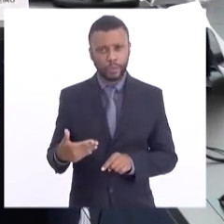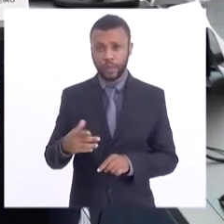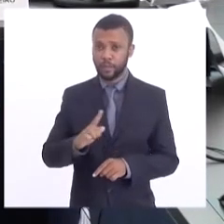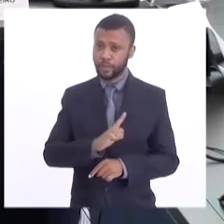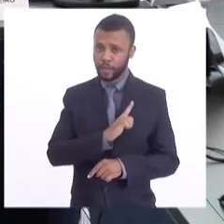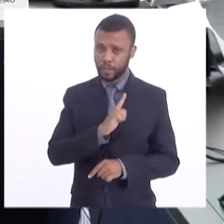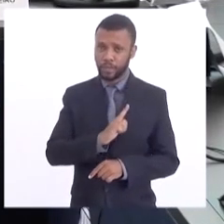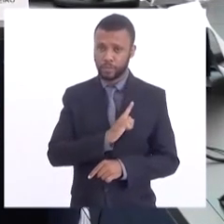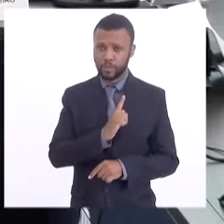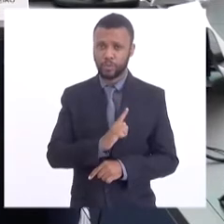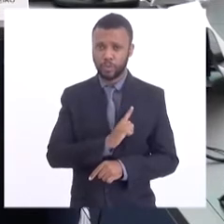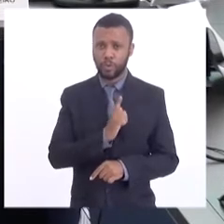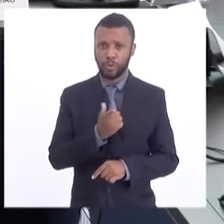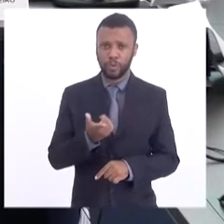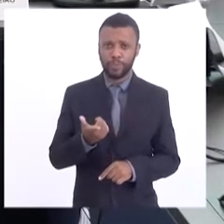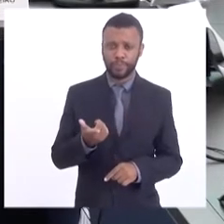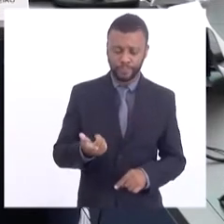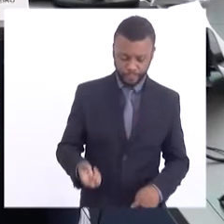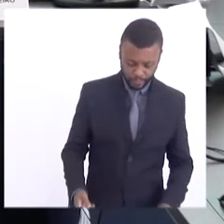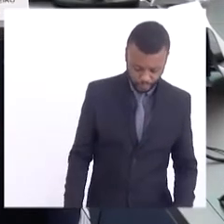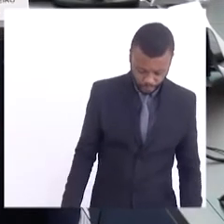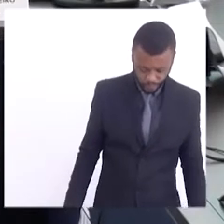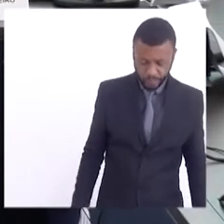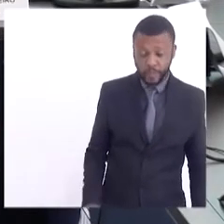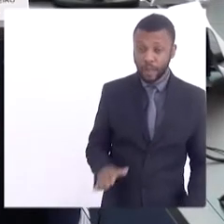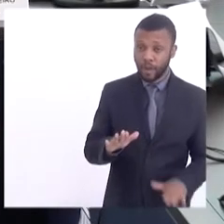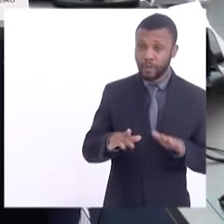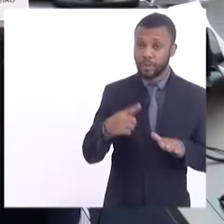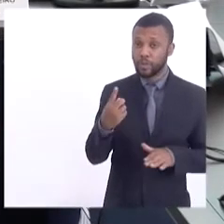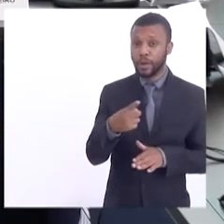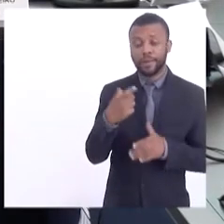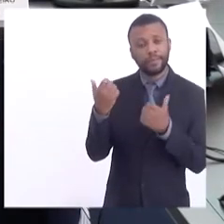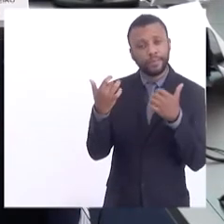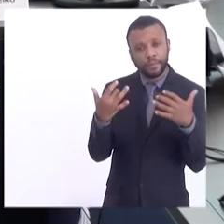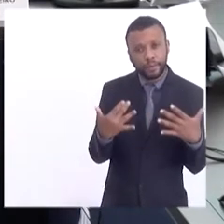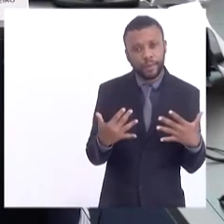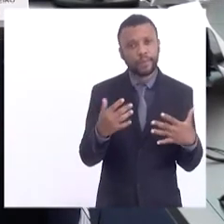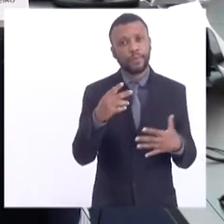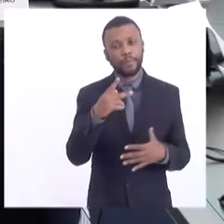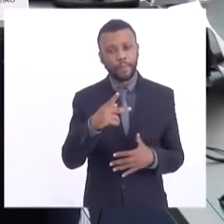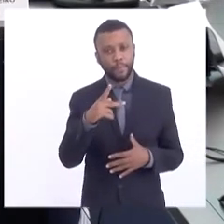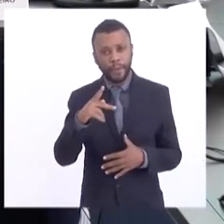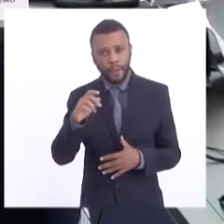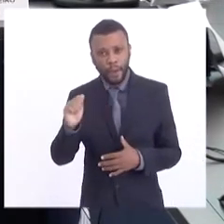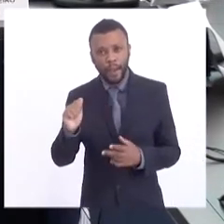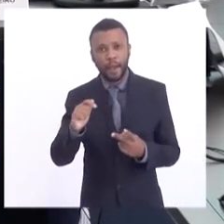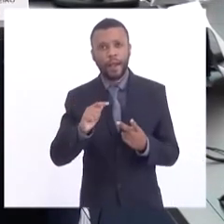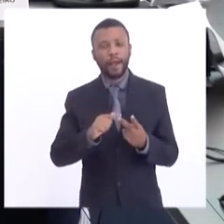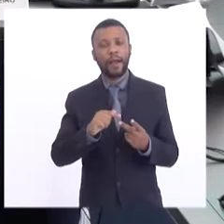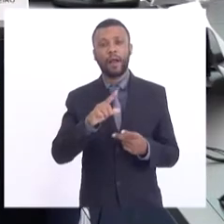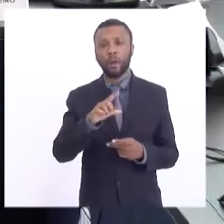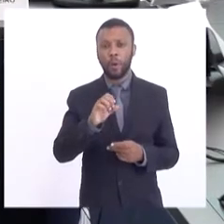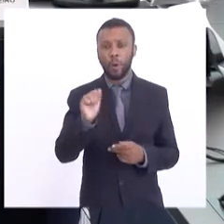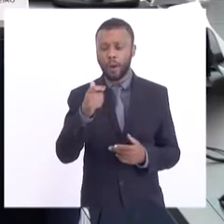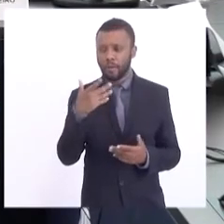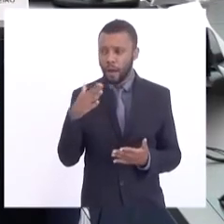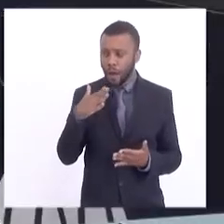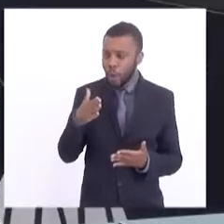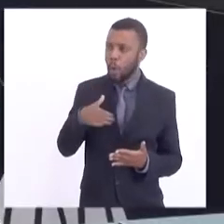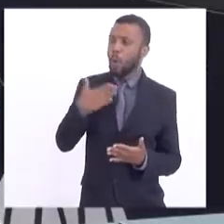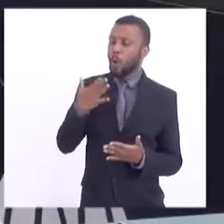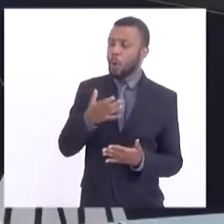E aí Ou pelo menos a gente falar quem PPL de walle lua ele não vai tomar um susto